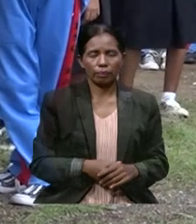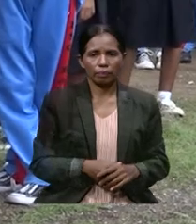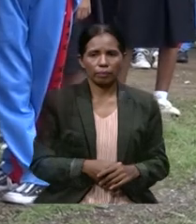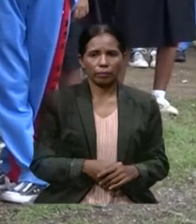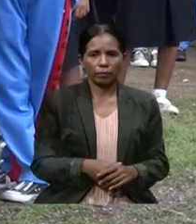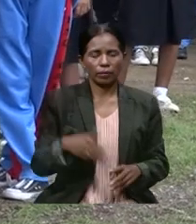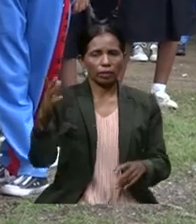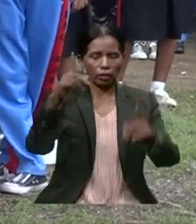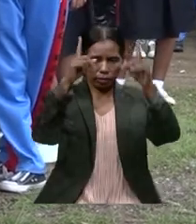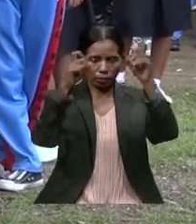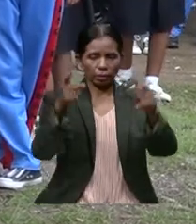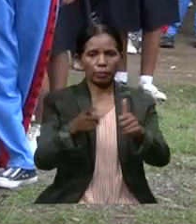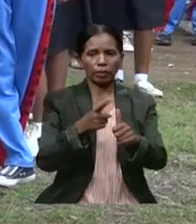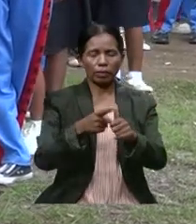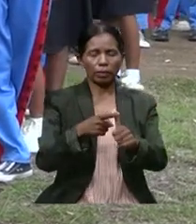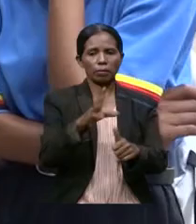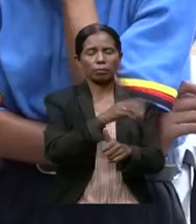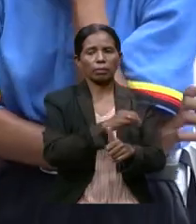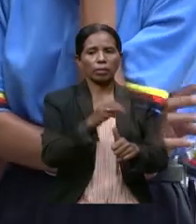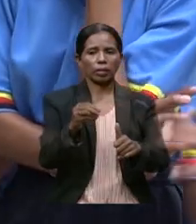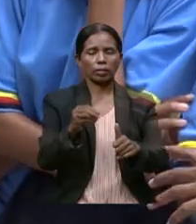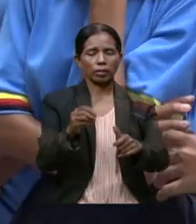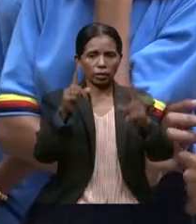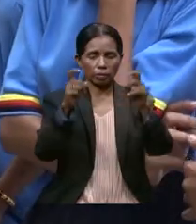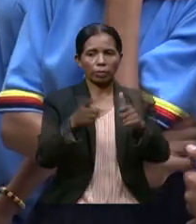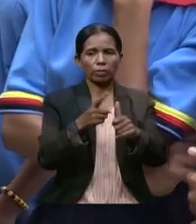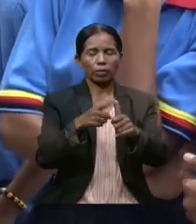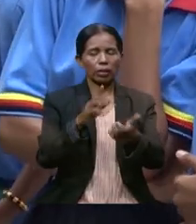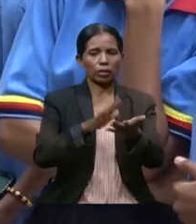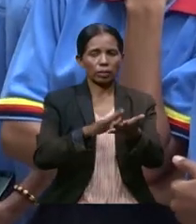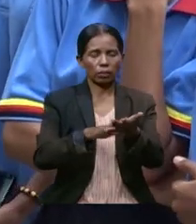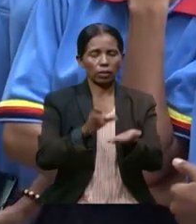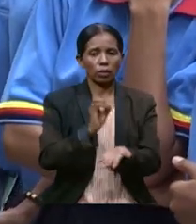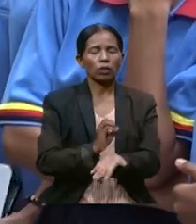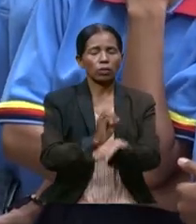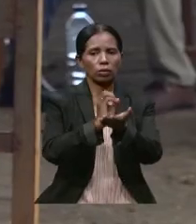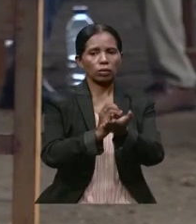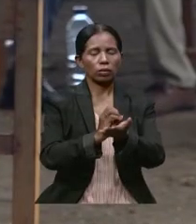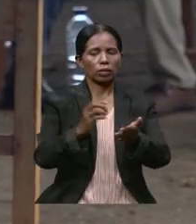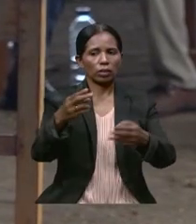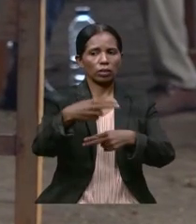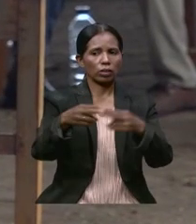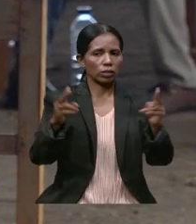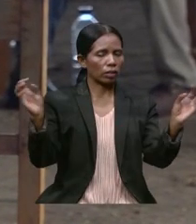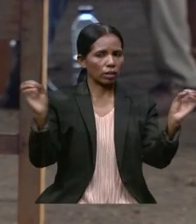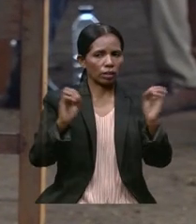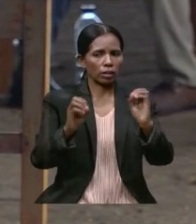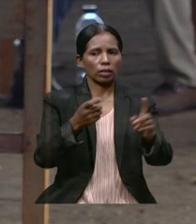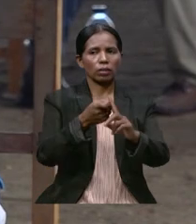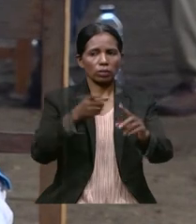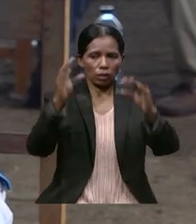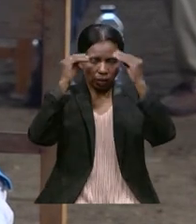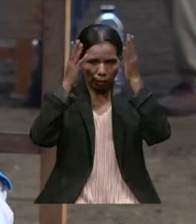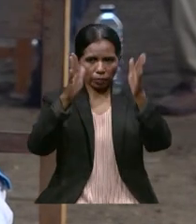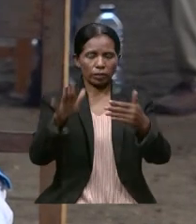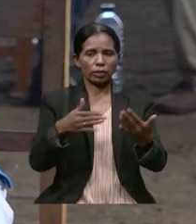E o exame primeiro período, Escola Secundária Geral Palaban e Areoa, sala aula balon, la ia vigilância usi professor